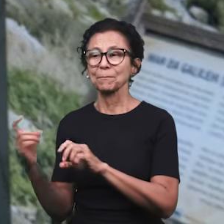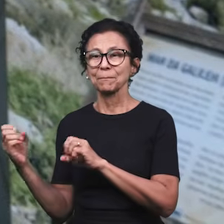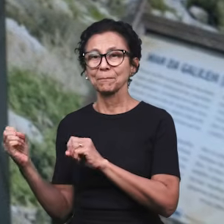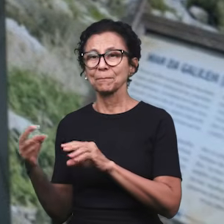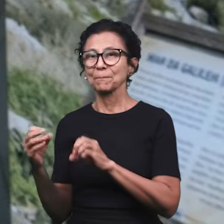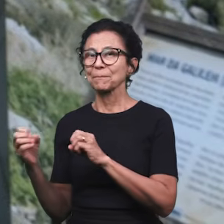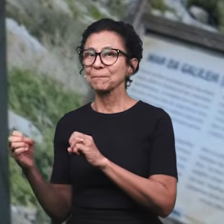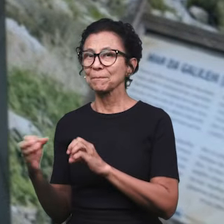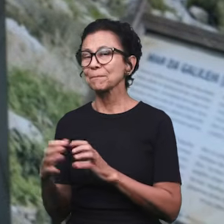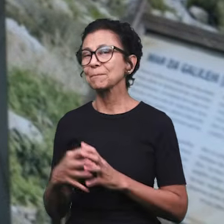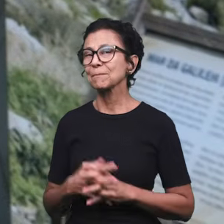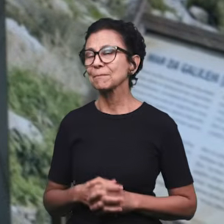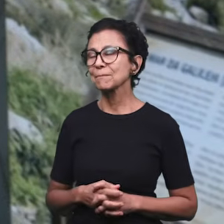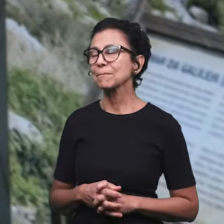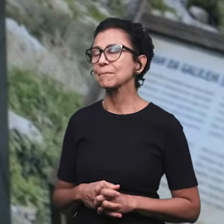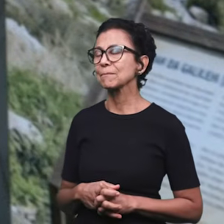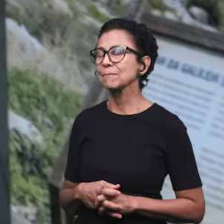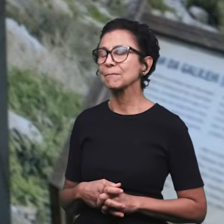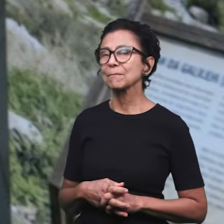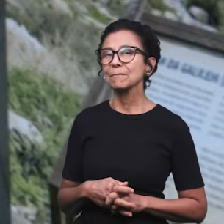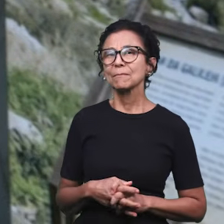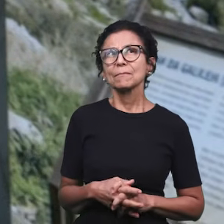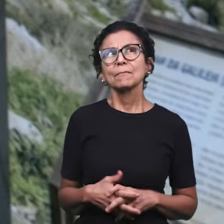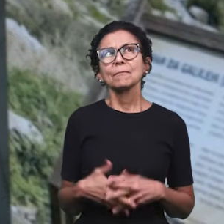O barco e a rede.